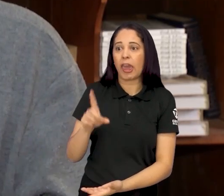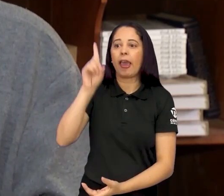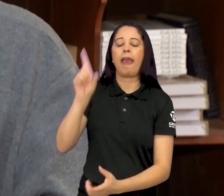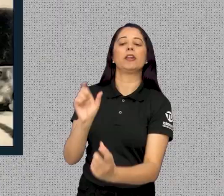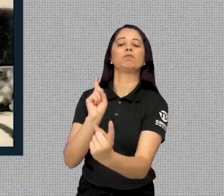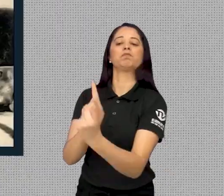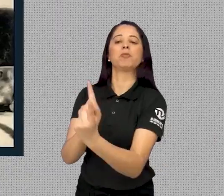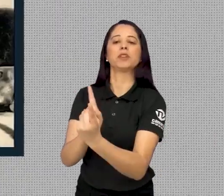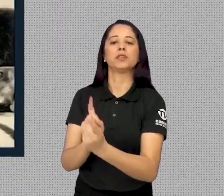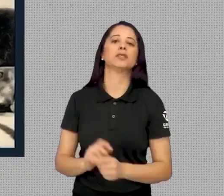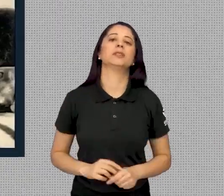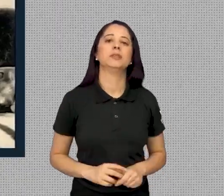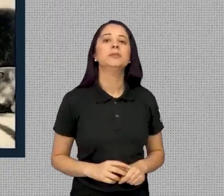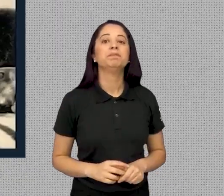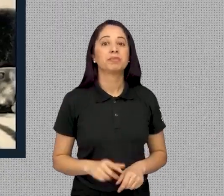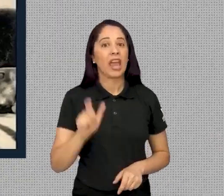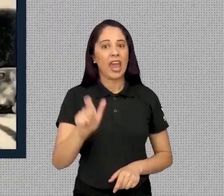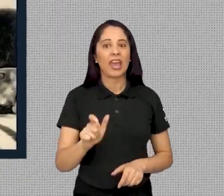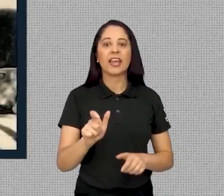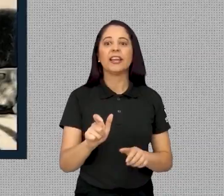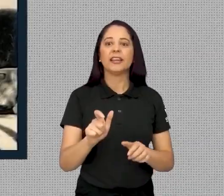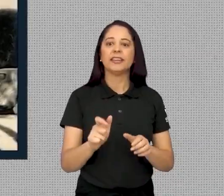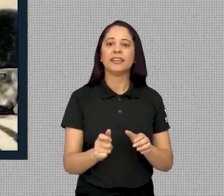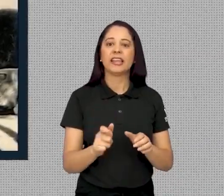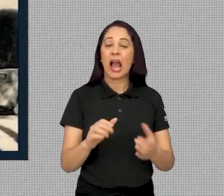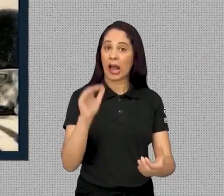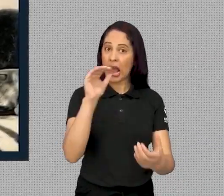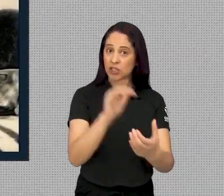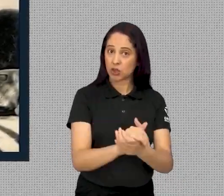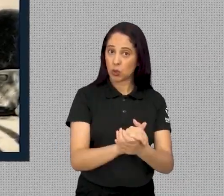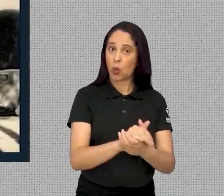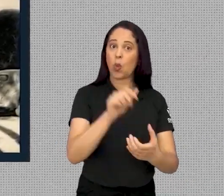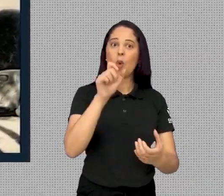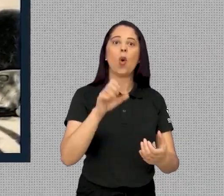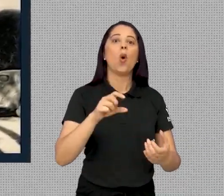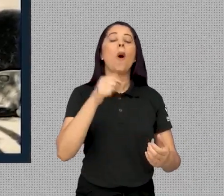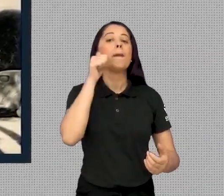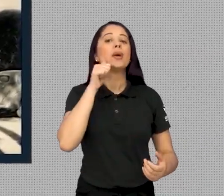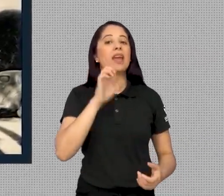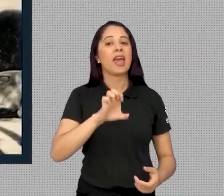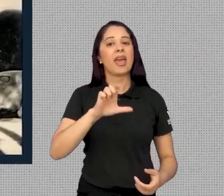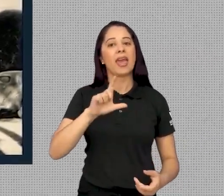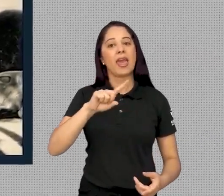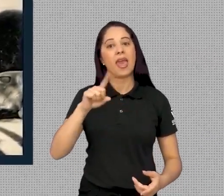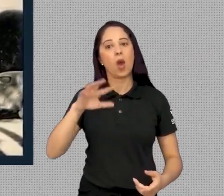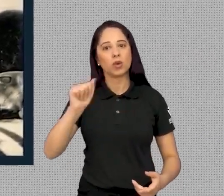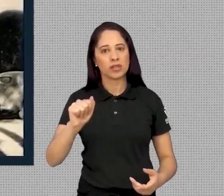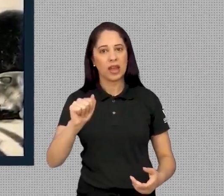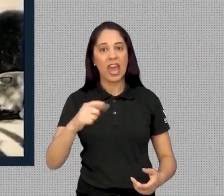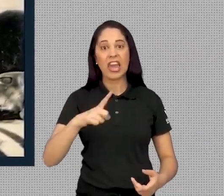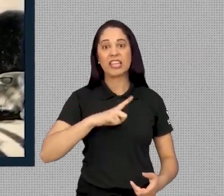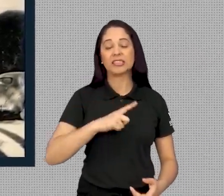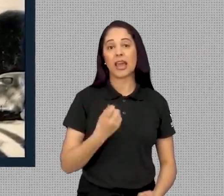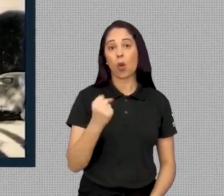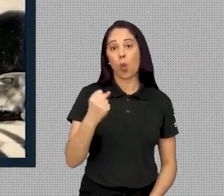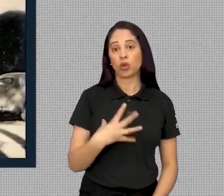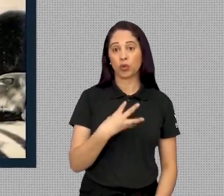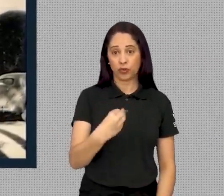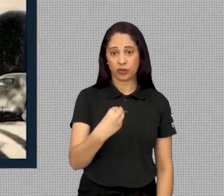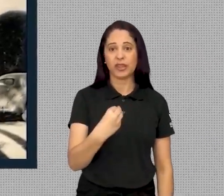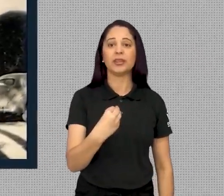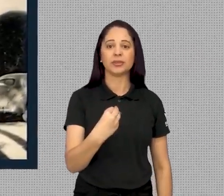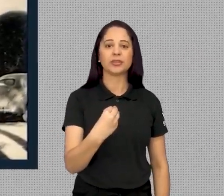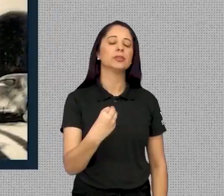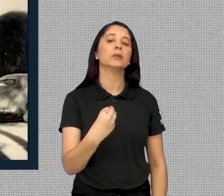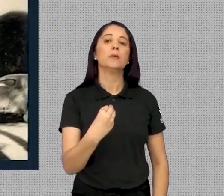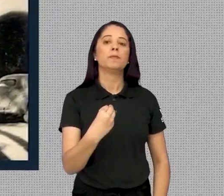de pagar. Em São José, Dr. Nelson Dávila constituiu família ao lado da sua esposa Elza Birfield e tiveram